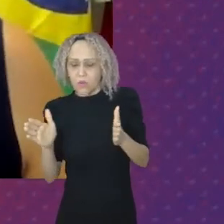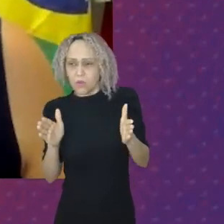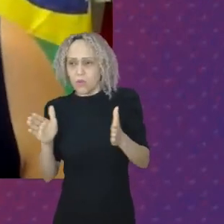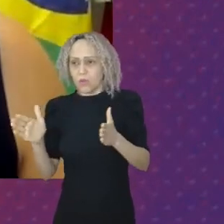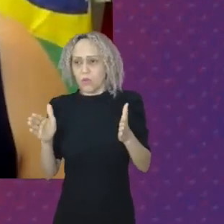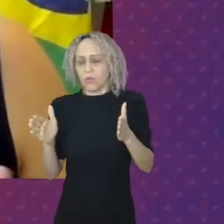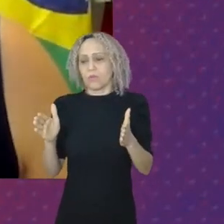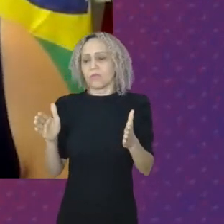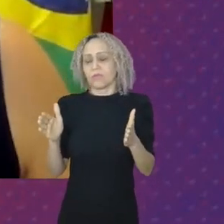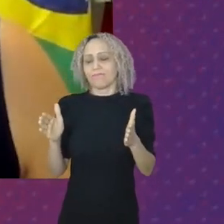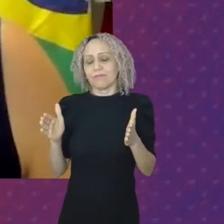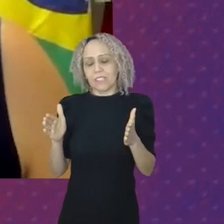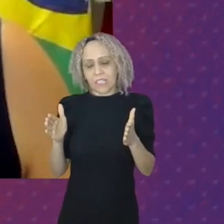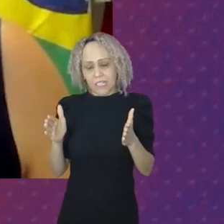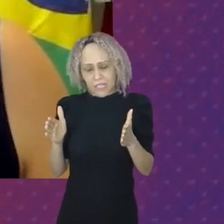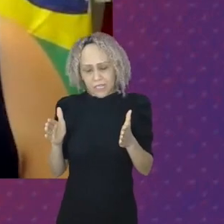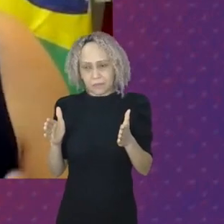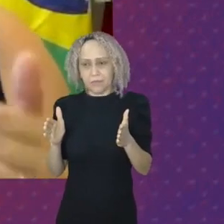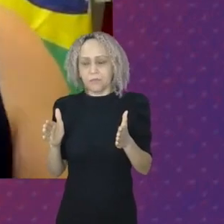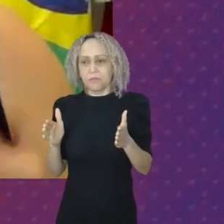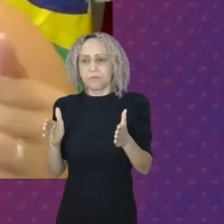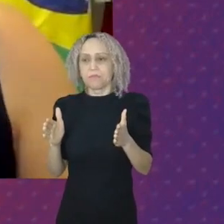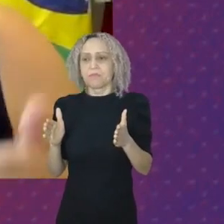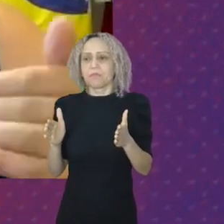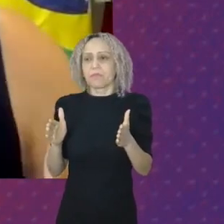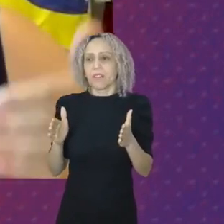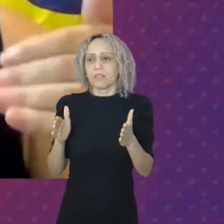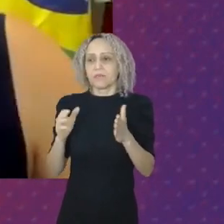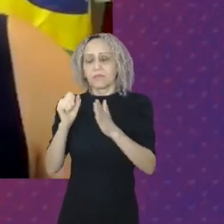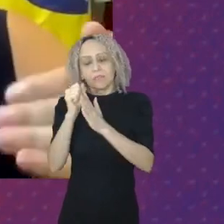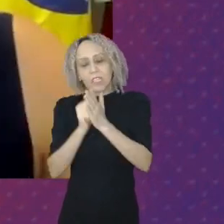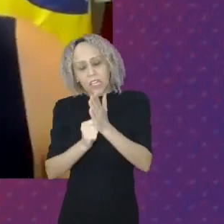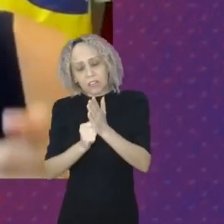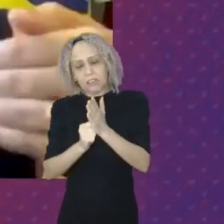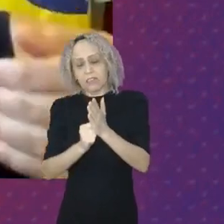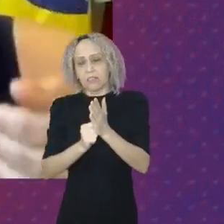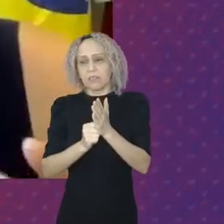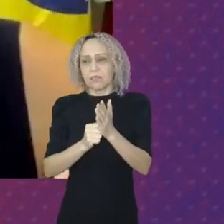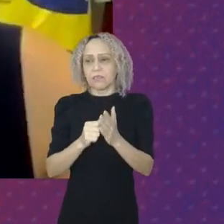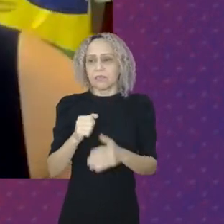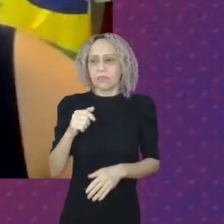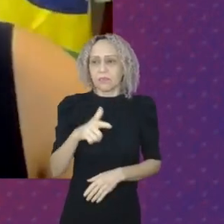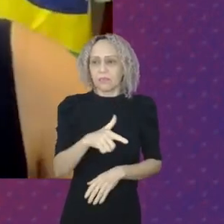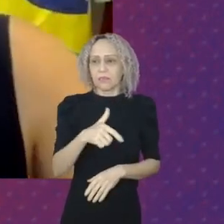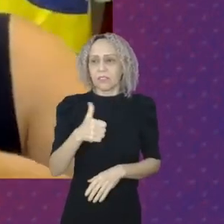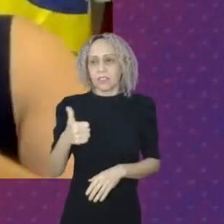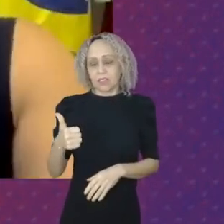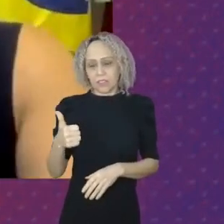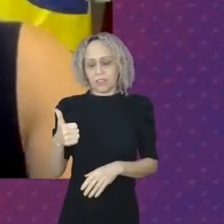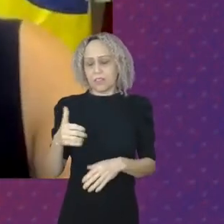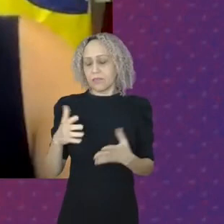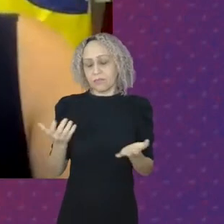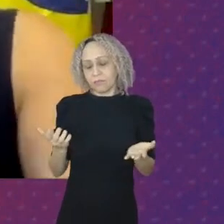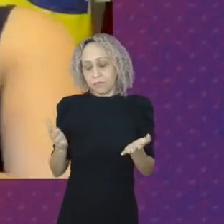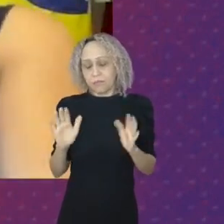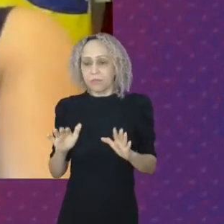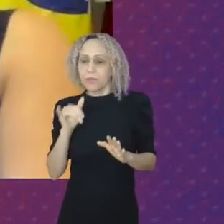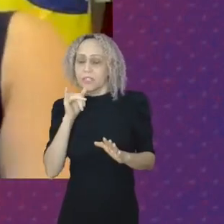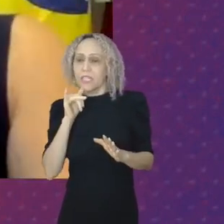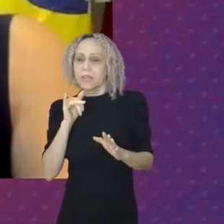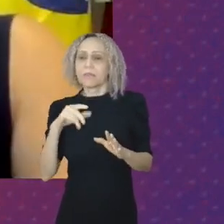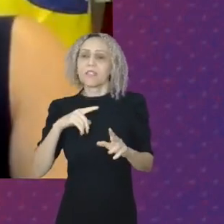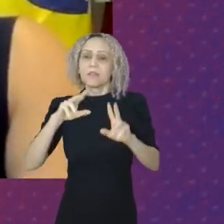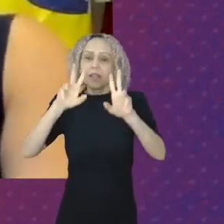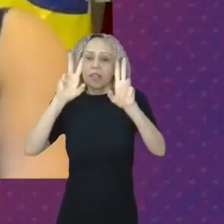uma vez eu repito, porque para mim é muito importante, não só para pensar temas específicos, como, por exemplo, a